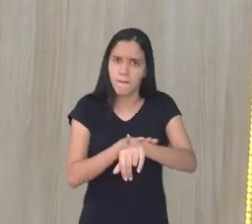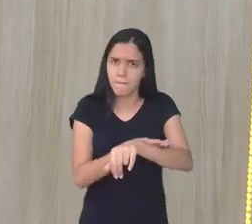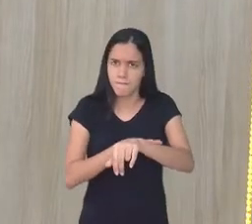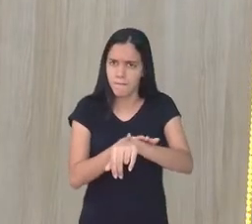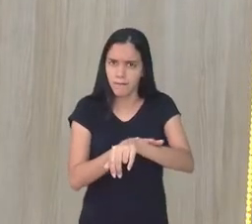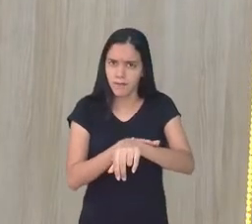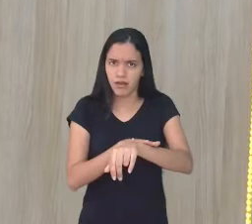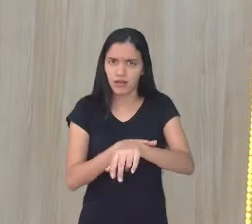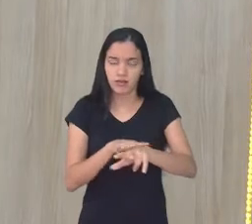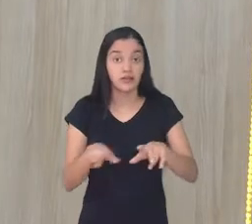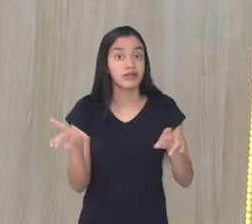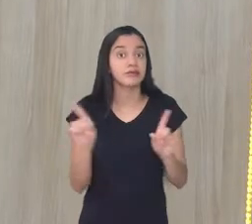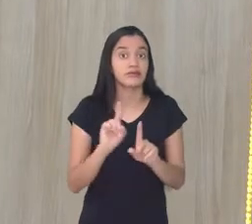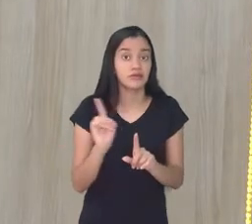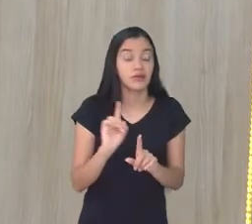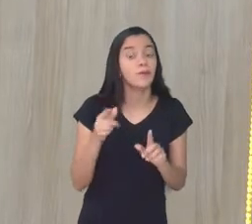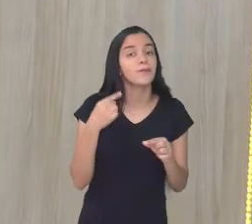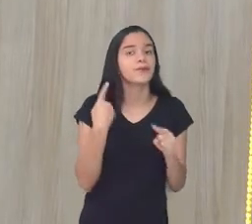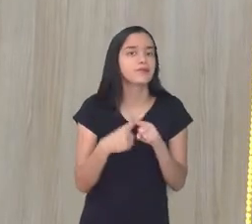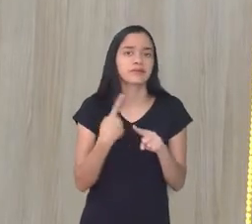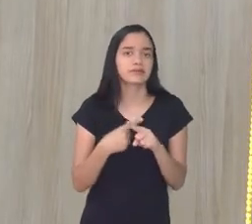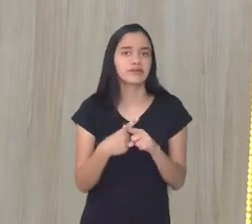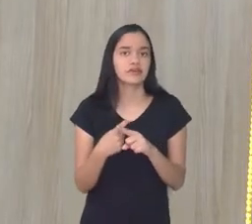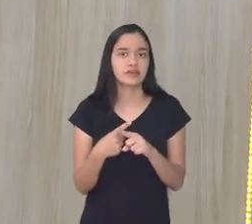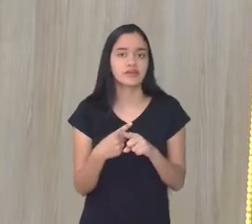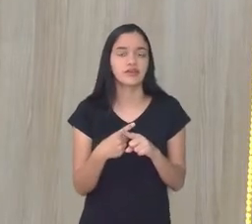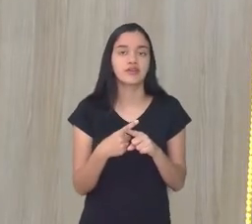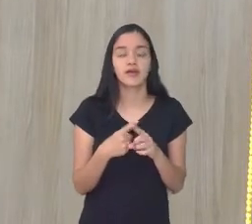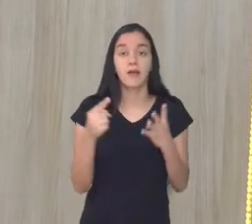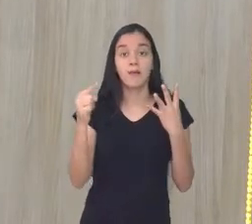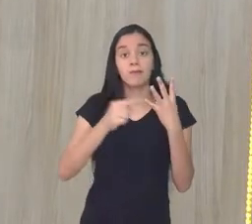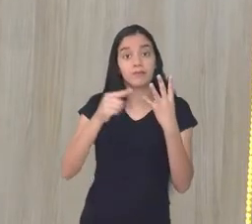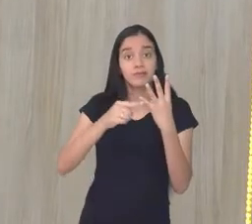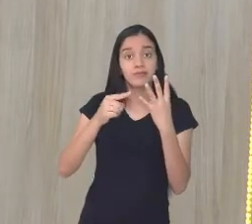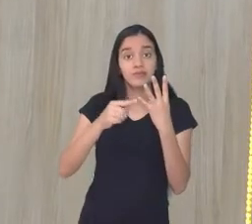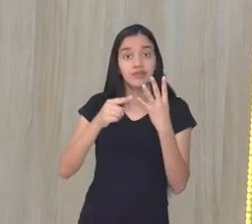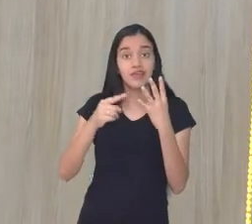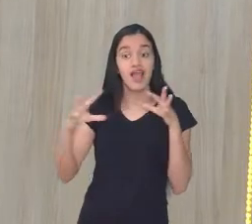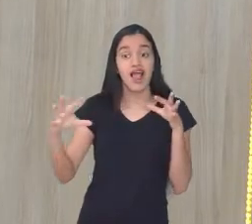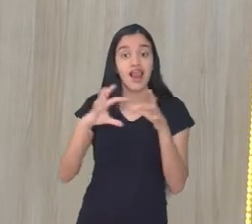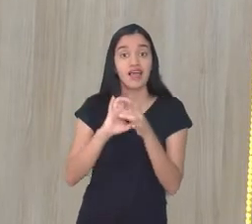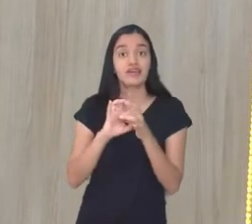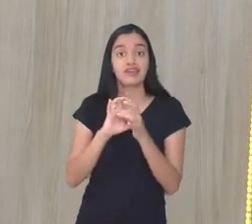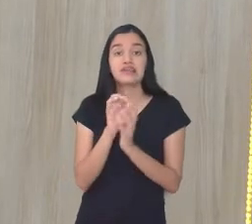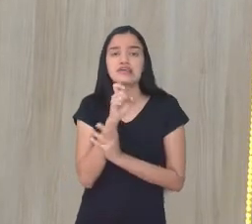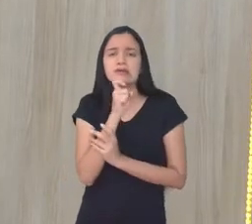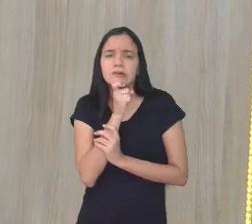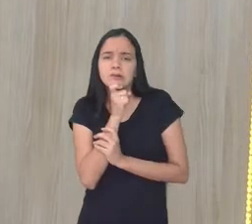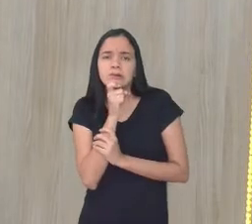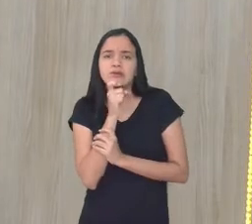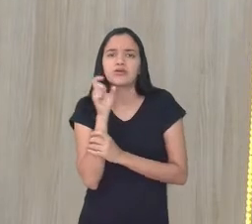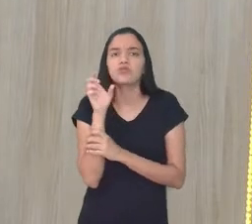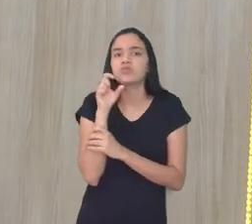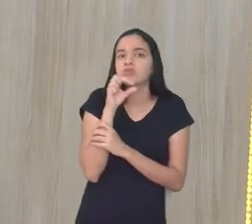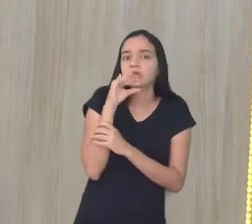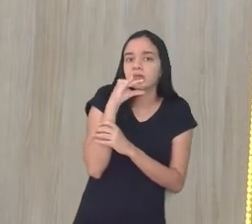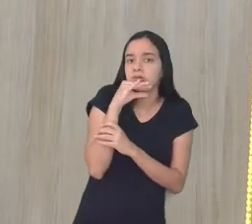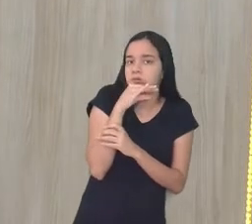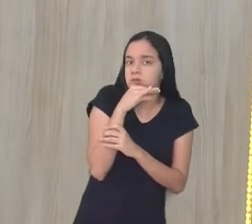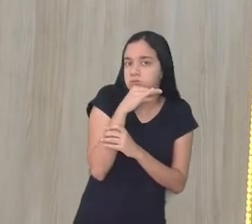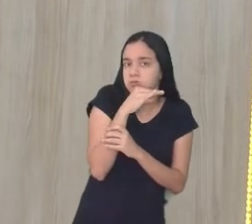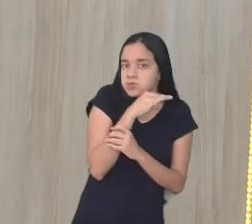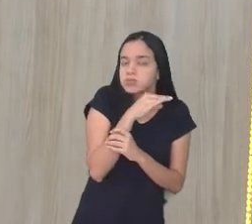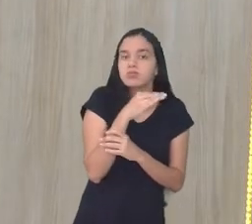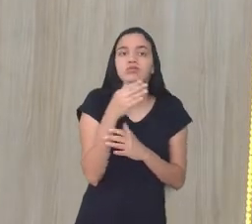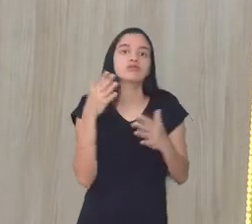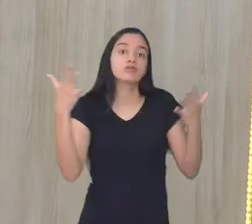do mecanorreceptor. Por quê? Porque esse aí, ele vai estar ligado à temperatura. E aí a questão do frio,